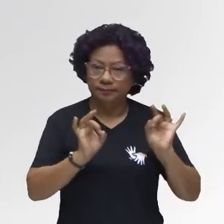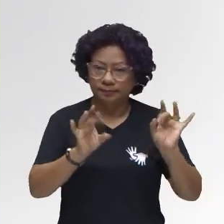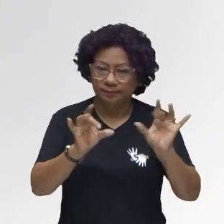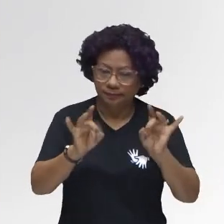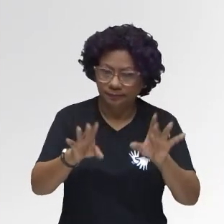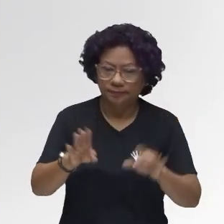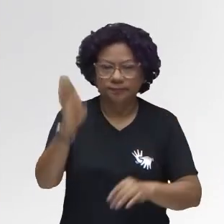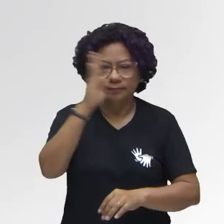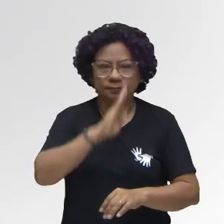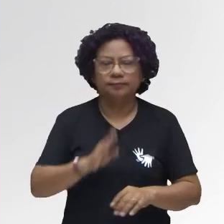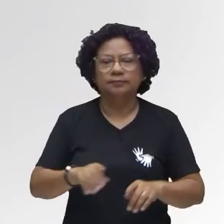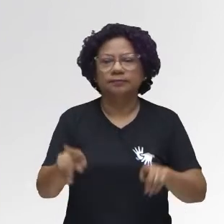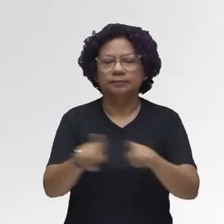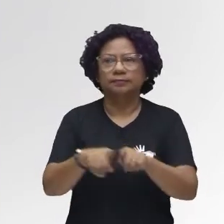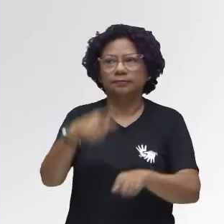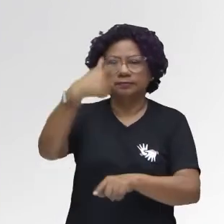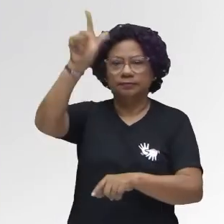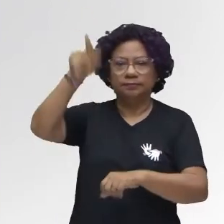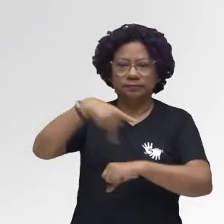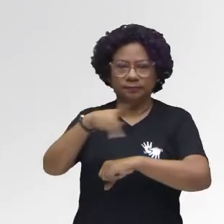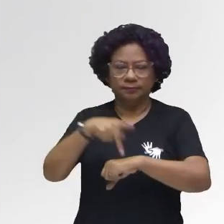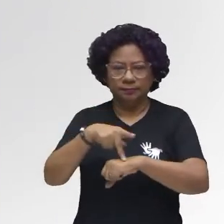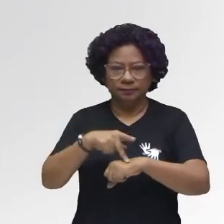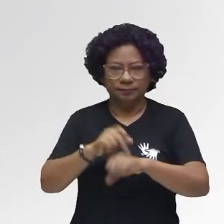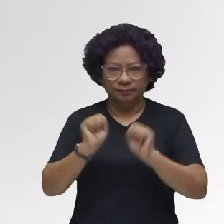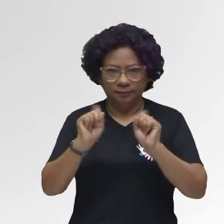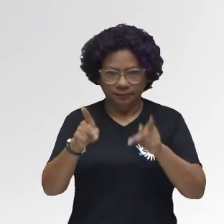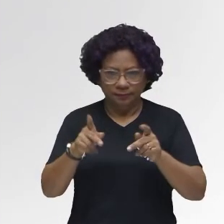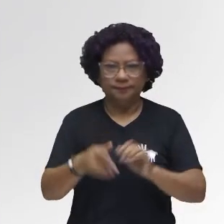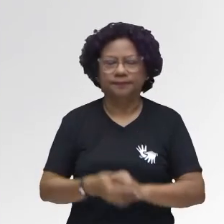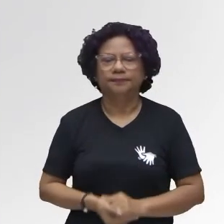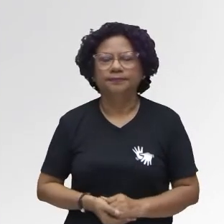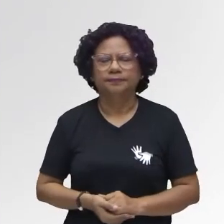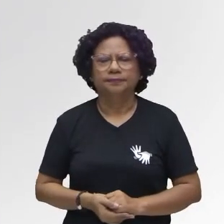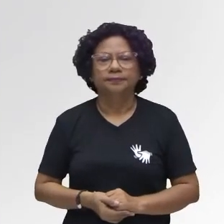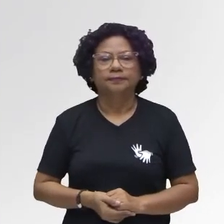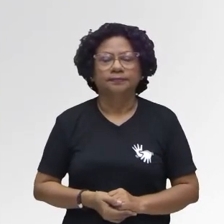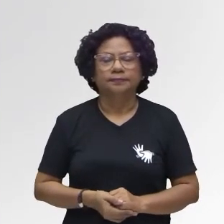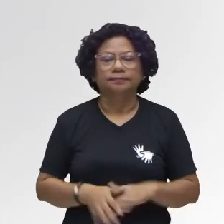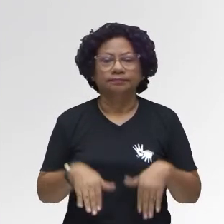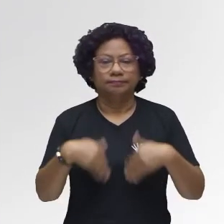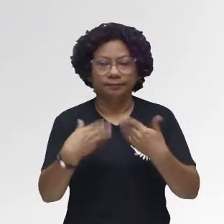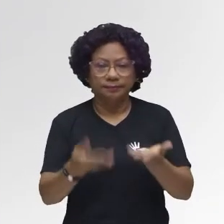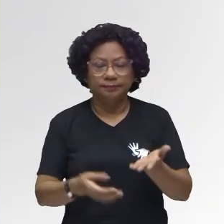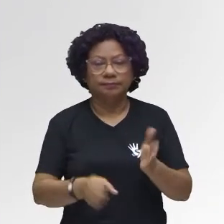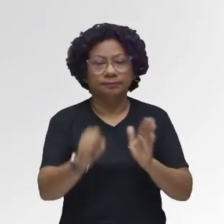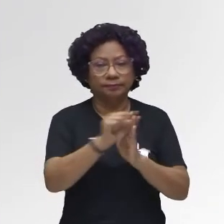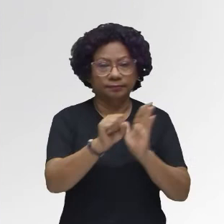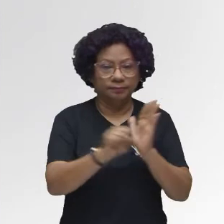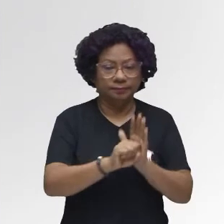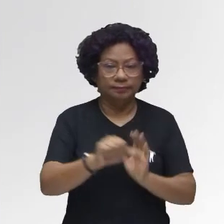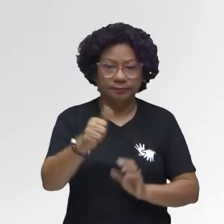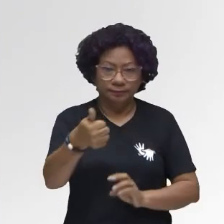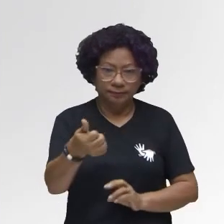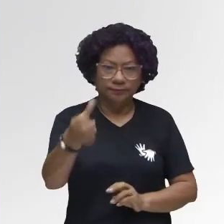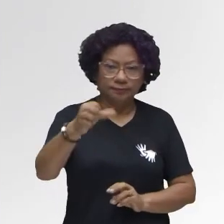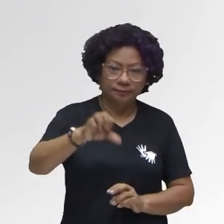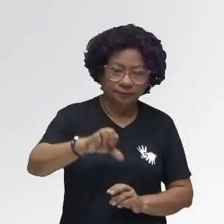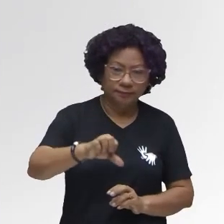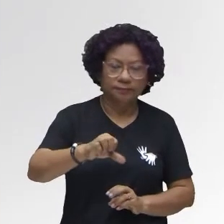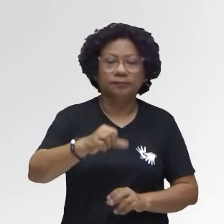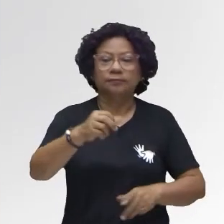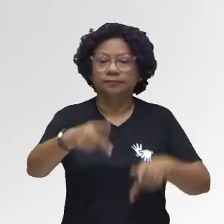o exterior, tá bom? No século XIX, ainda permanecemos com grande parte da